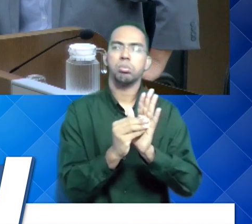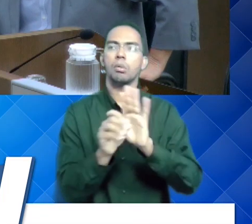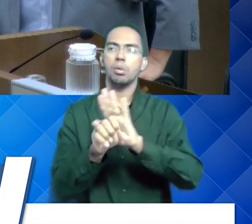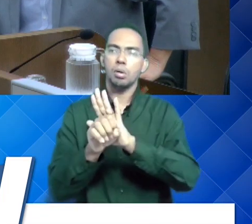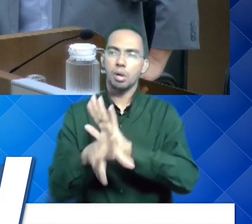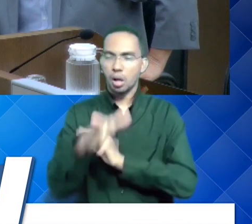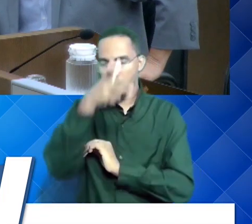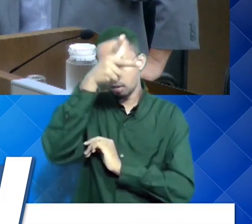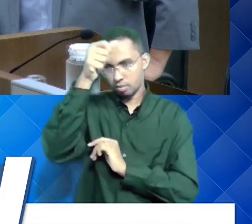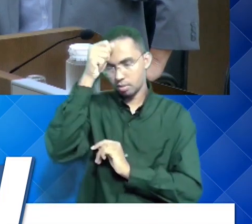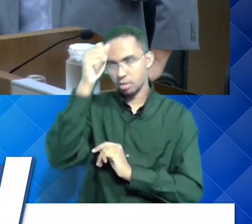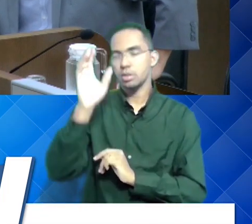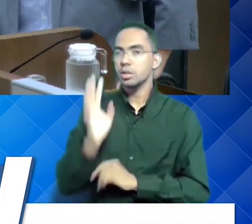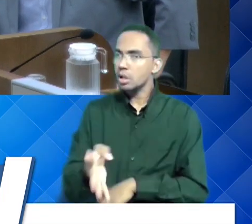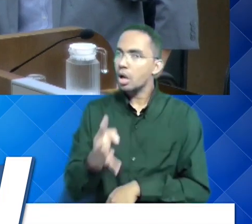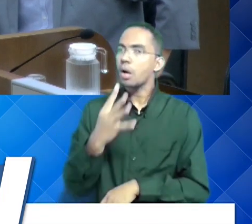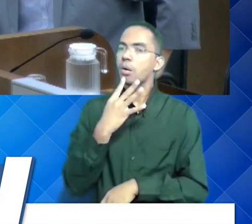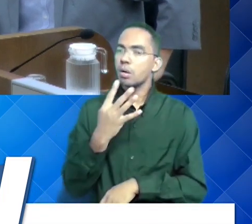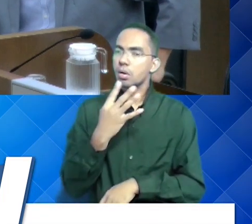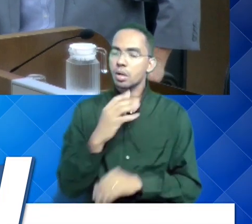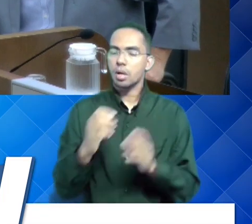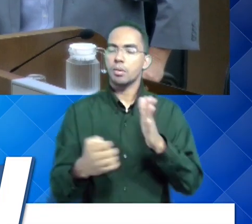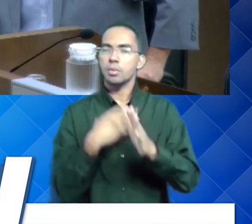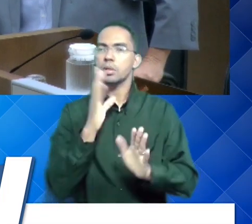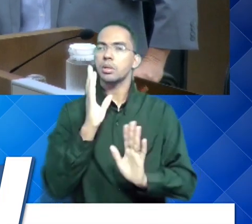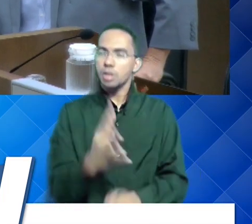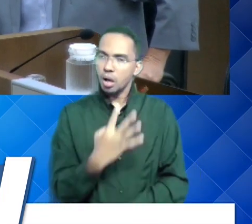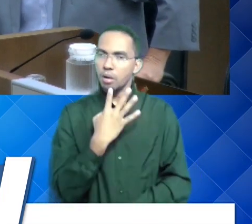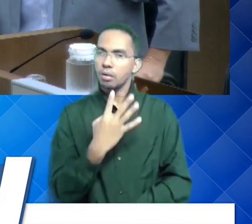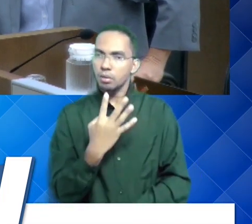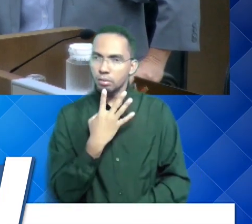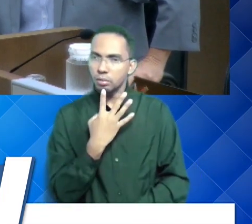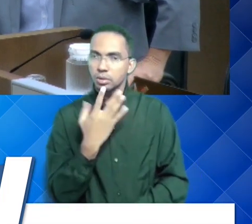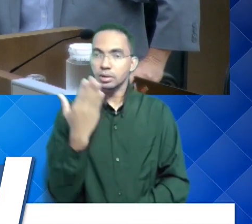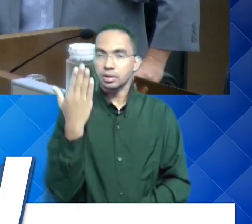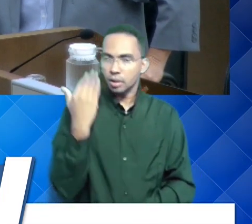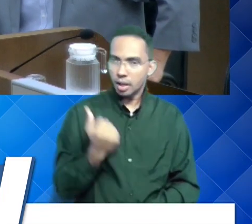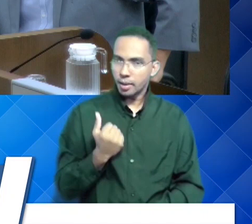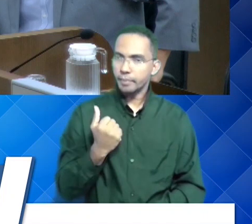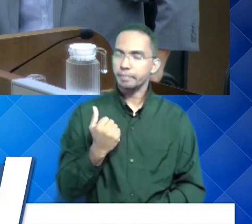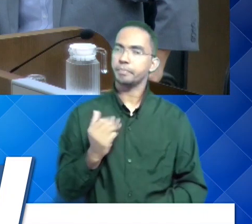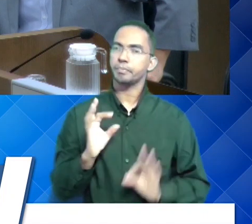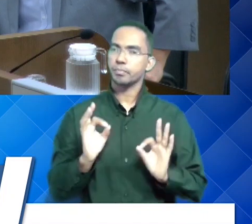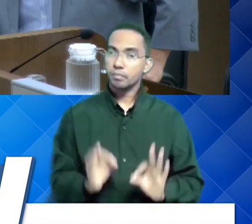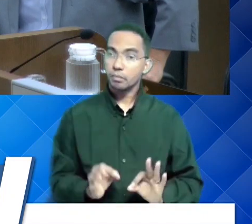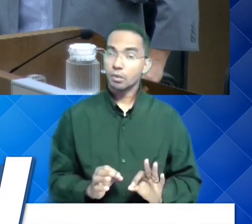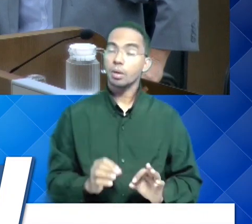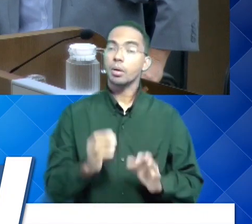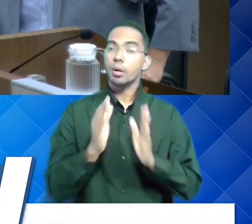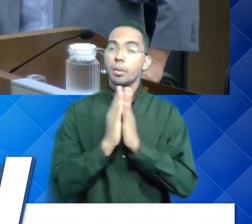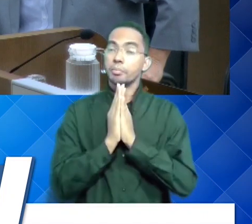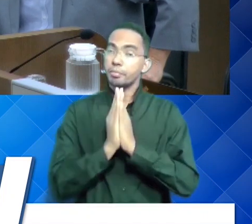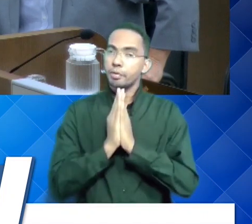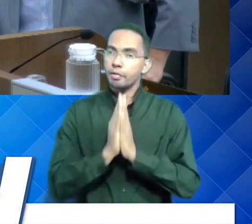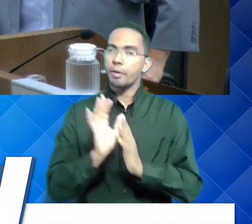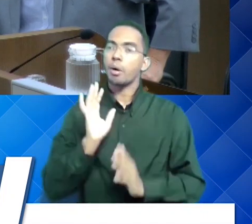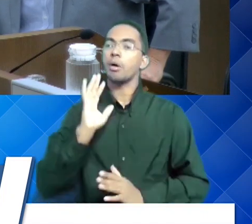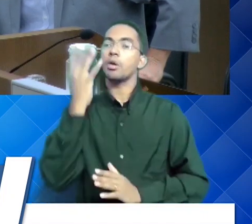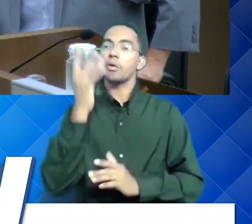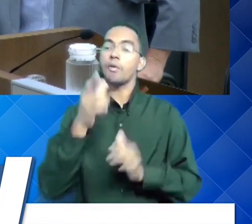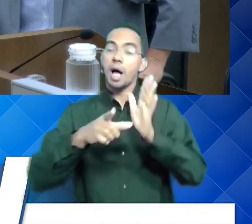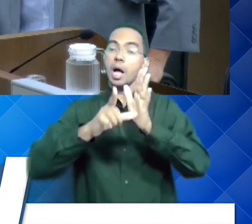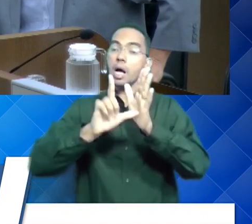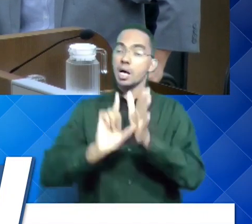prefeitura tem conhecimento, a Indef tem conhecimento. Então, tome providência antes que